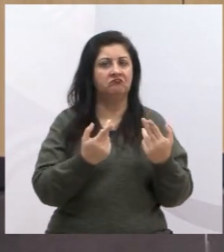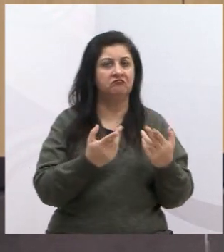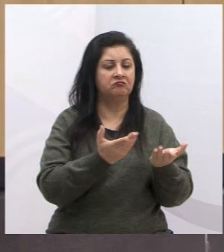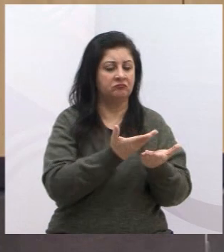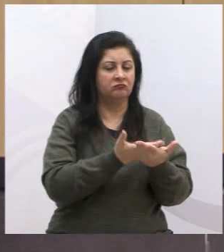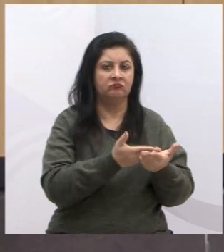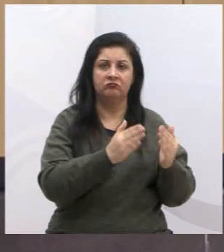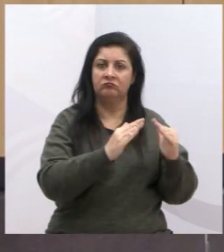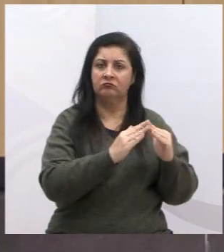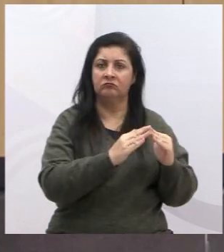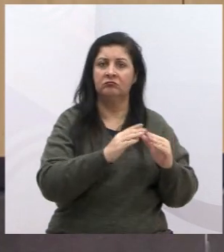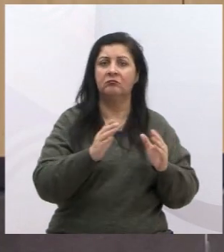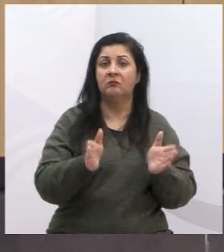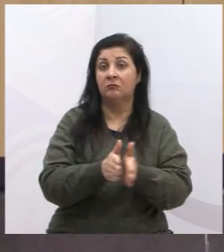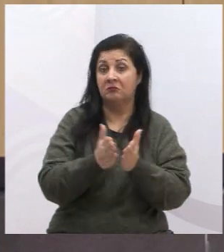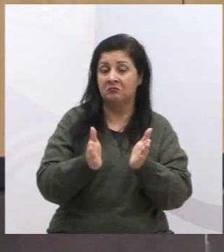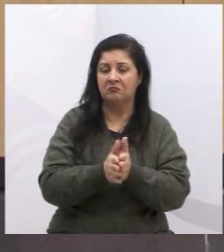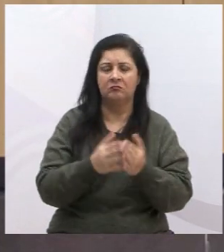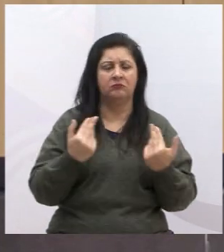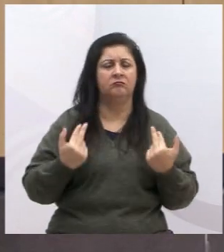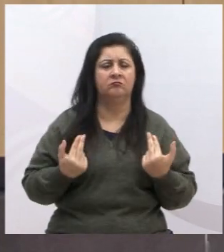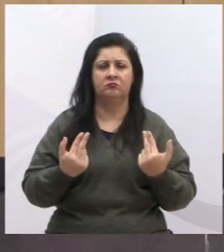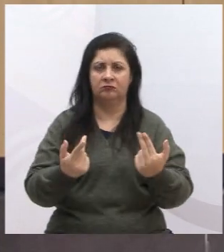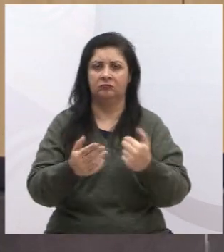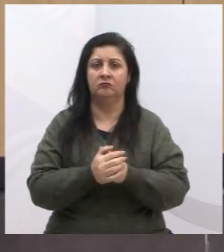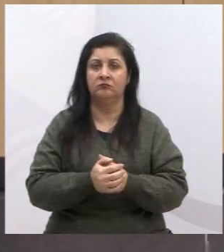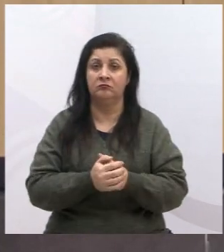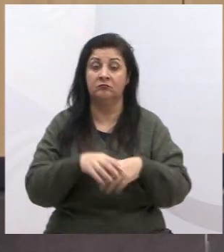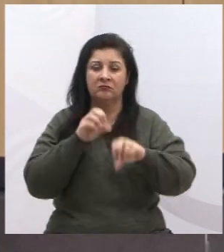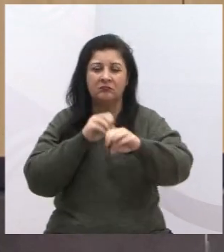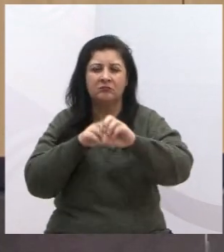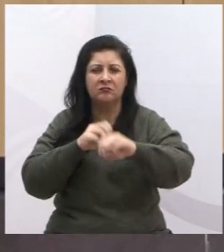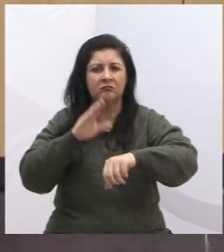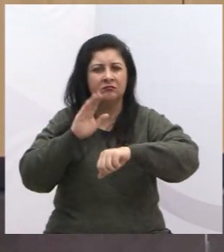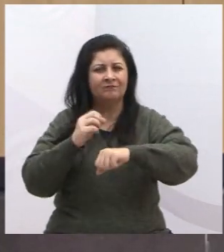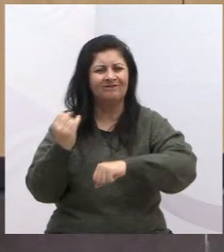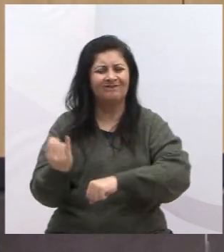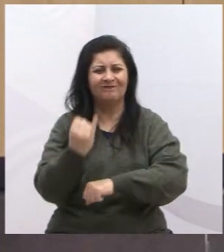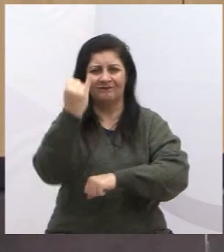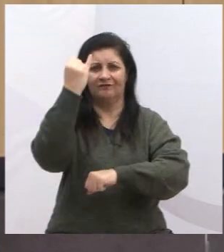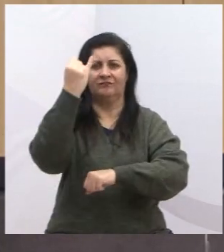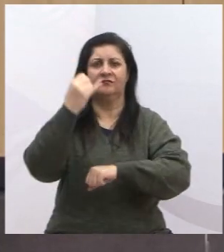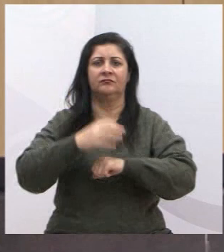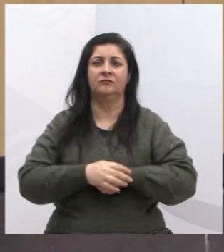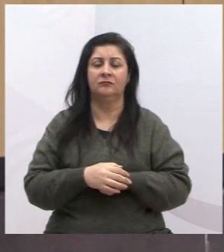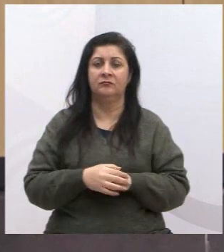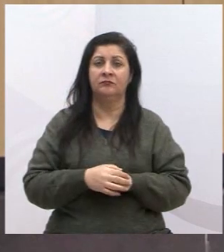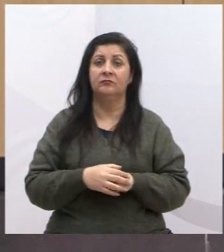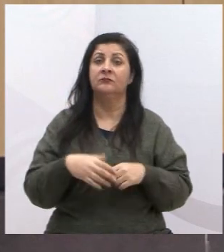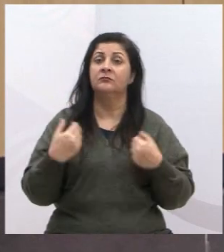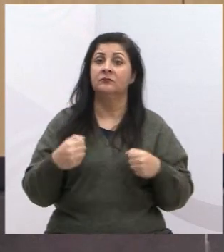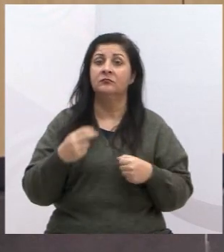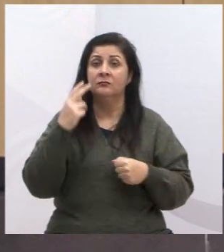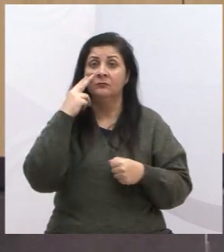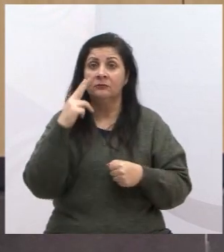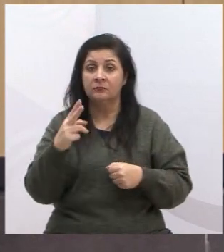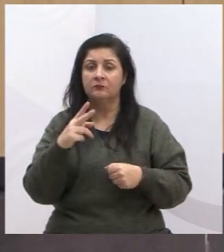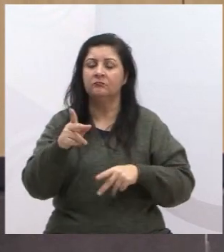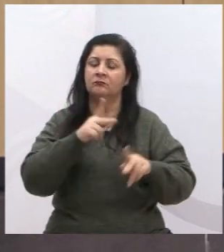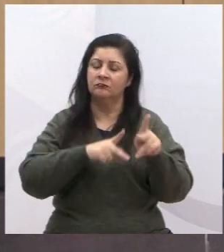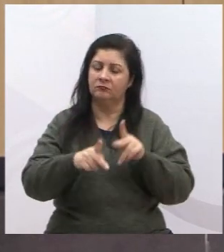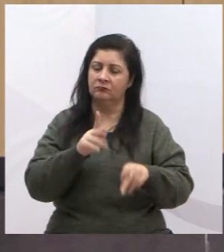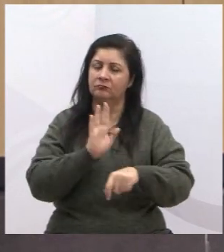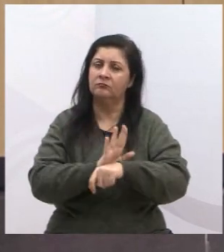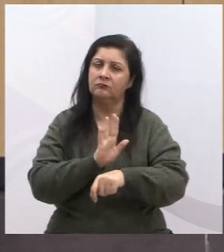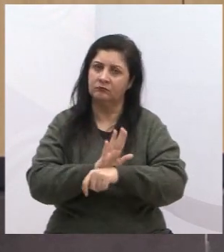com qualidade. Eu acho que a educação ela é fundamental e a gente tem que ter esse olhar, é claro que para melhorar para o povo e a população da